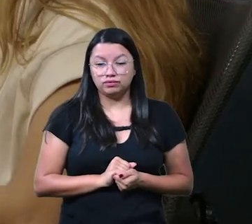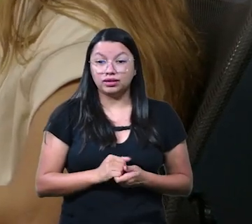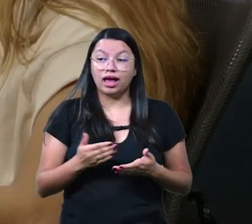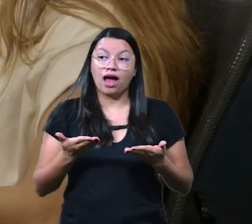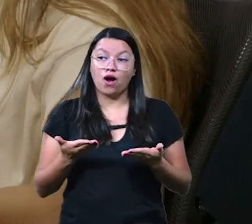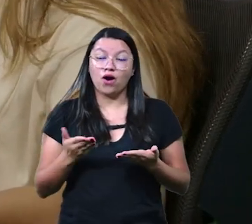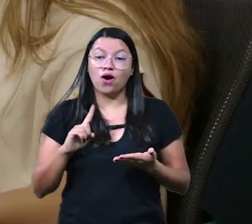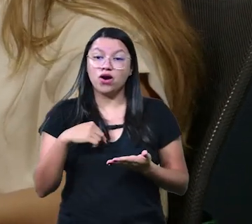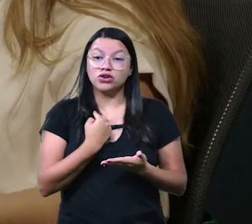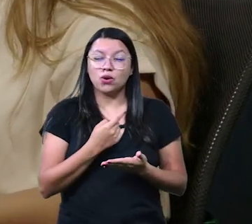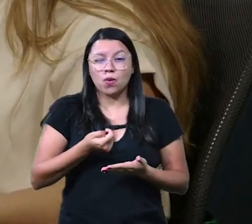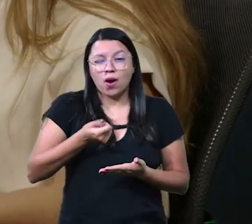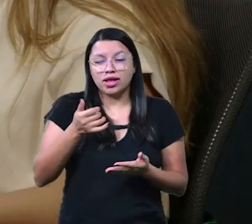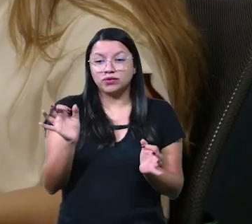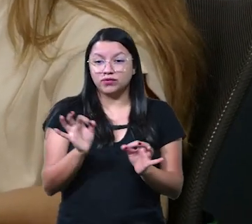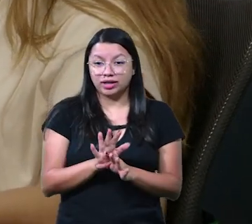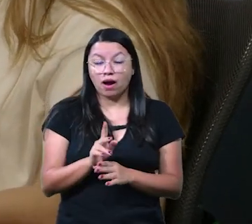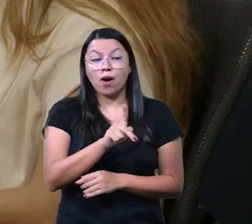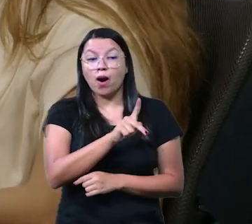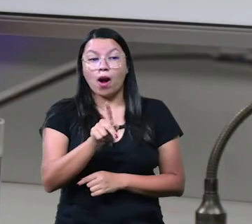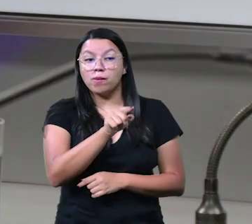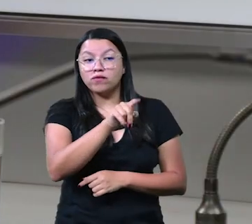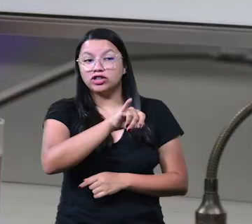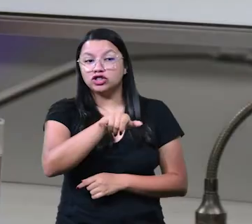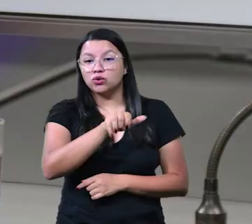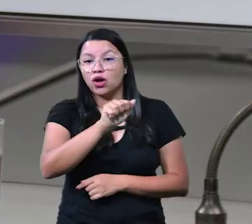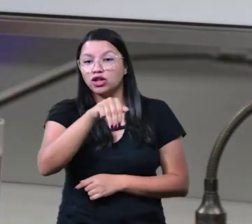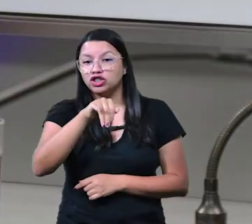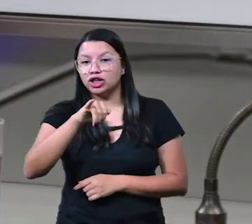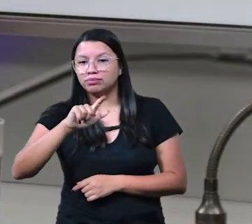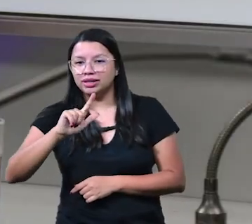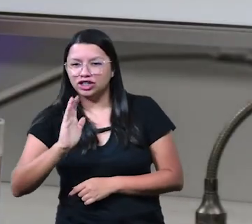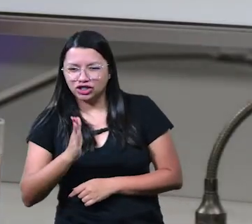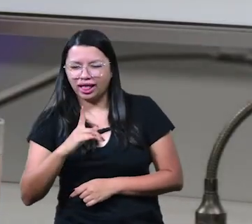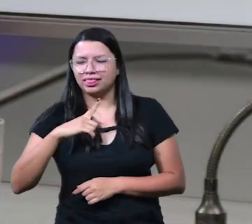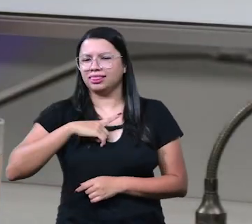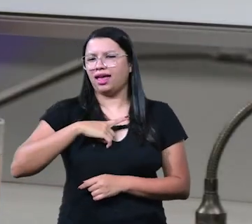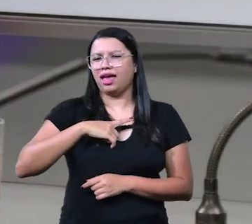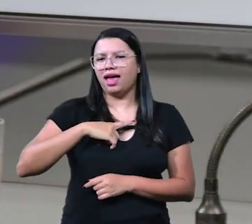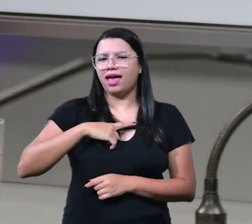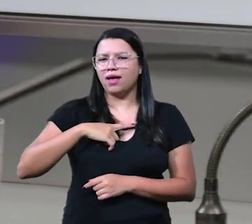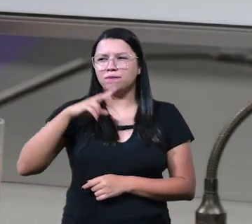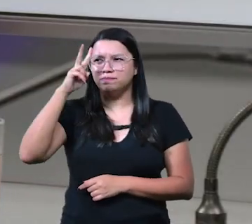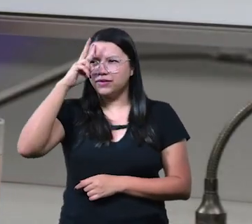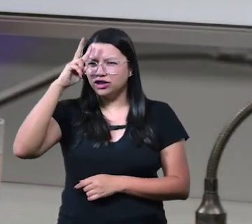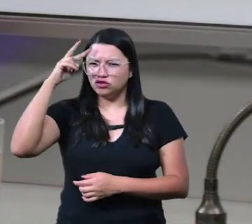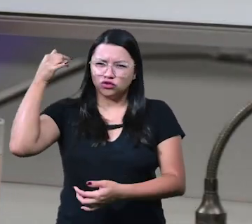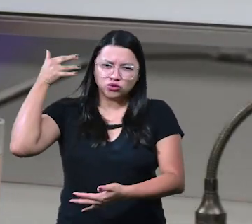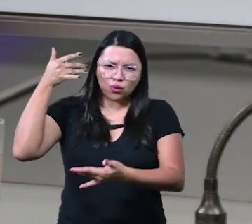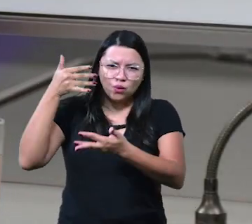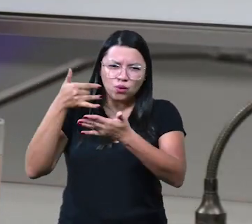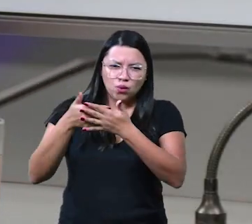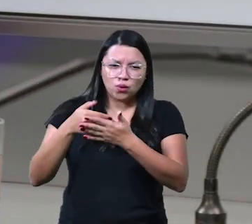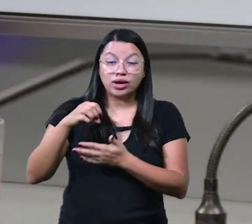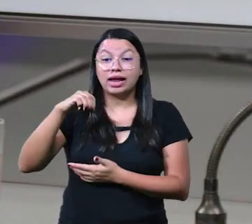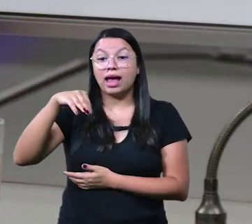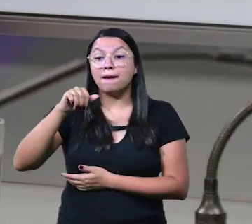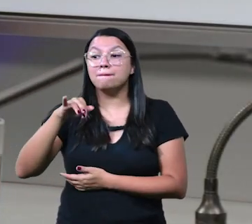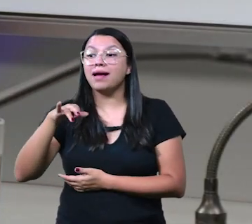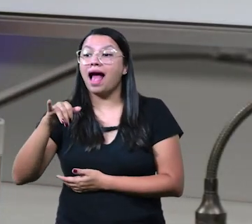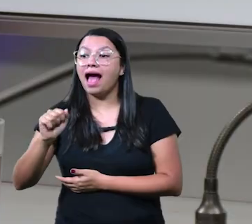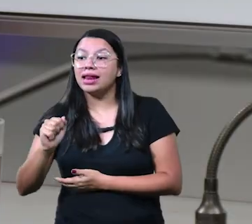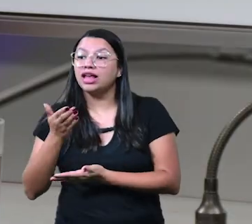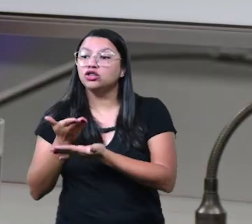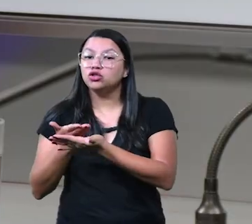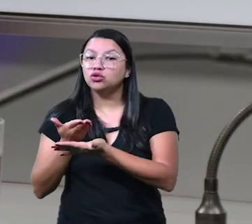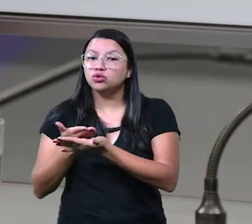final, né? A professora Jamile, que já está na caminhada, já tem uma história, né? E a Maria, que ainda estuda e começou agora, o que vocês têm